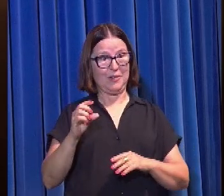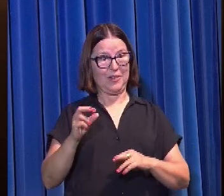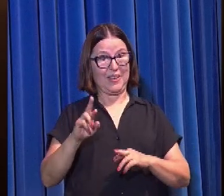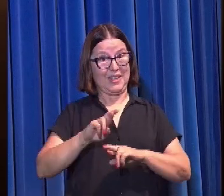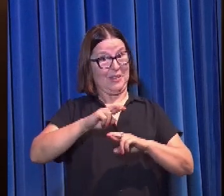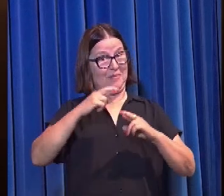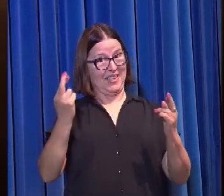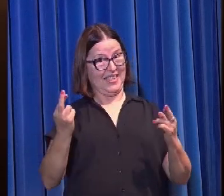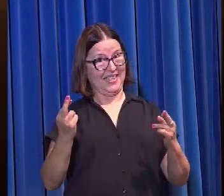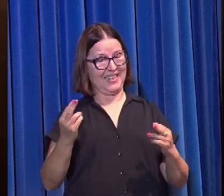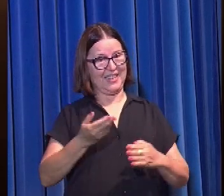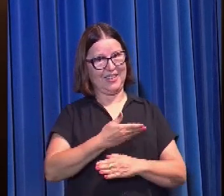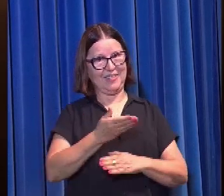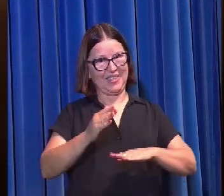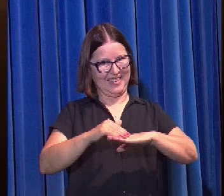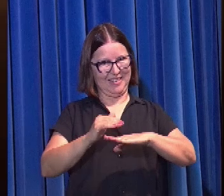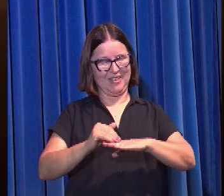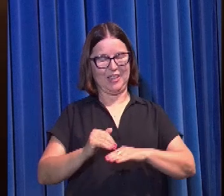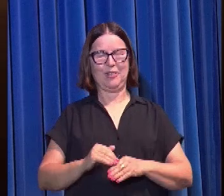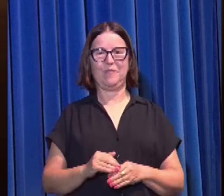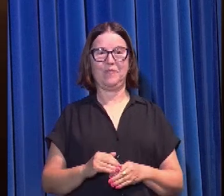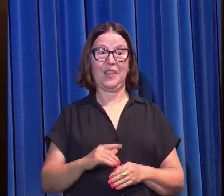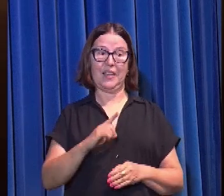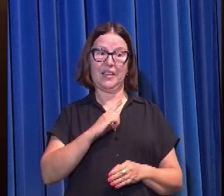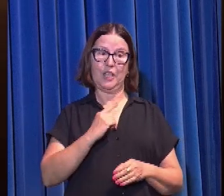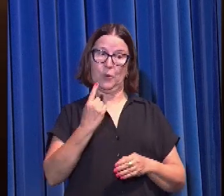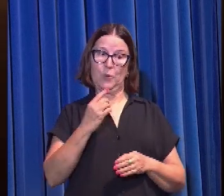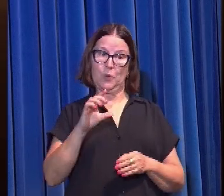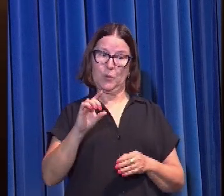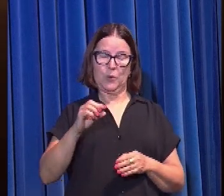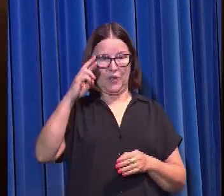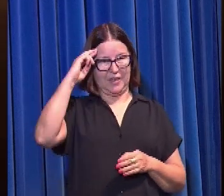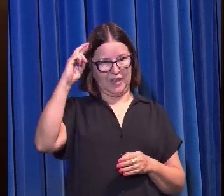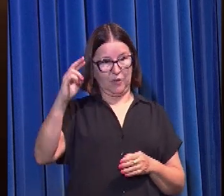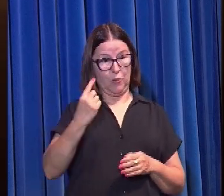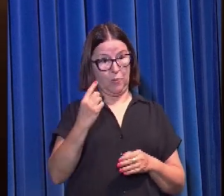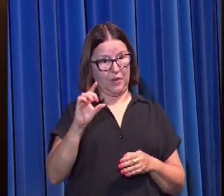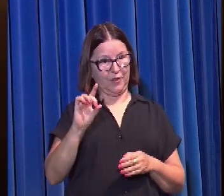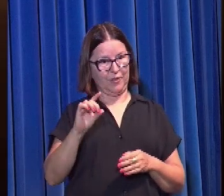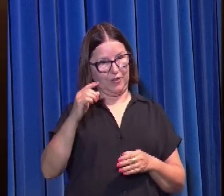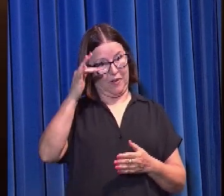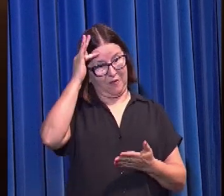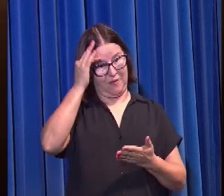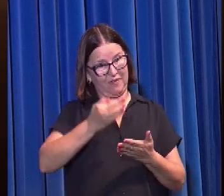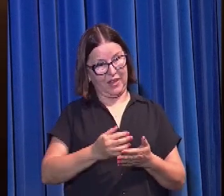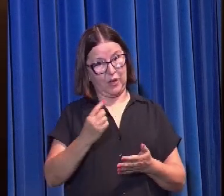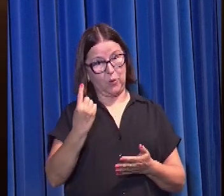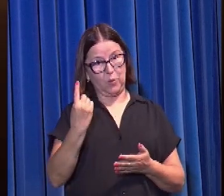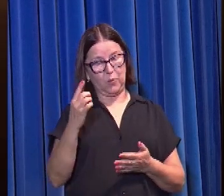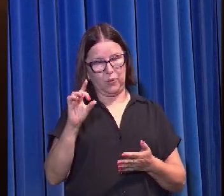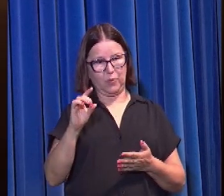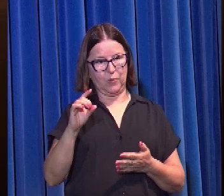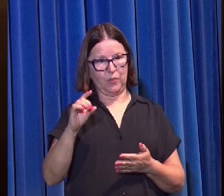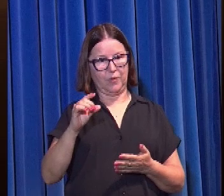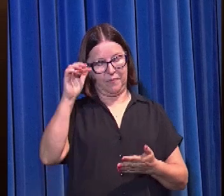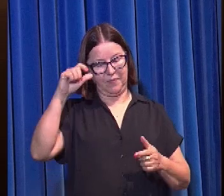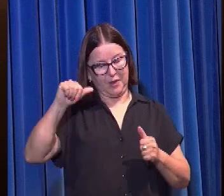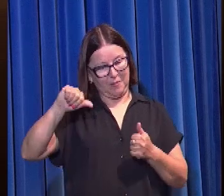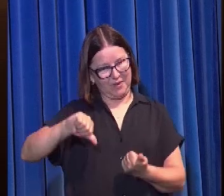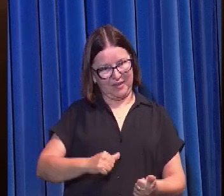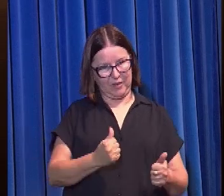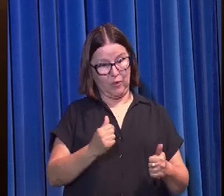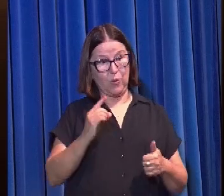vossa vocação. Há um só Senhor, uma só fé, um só batismo. Um só Deus e Pai